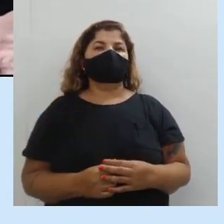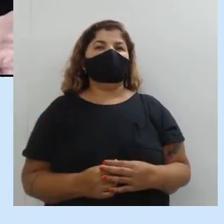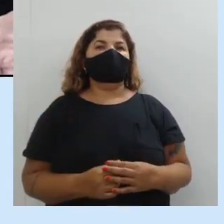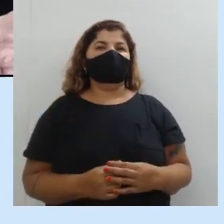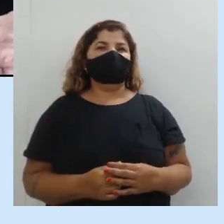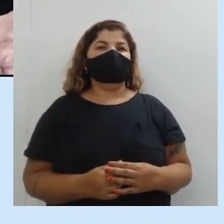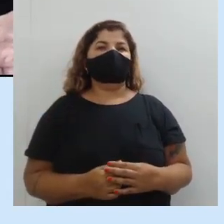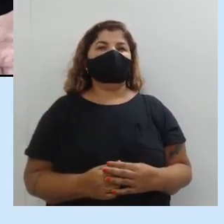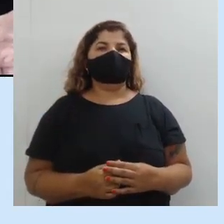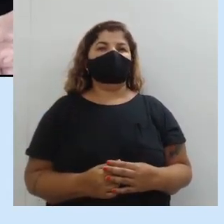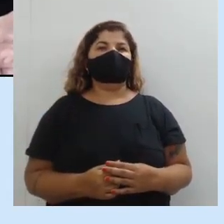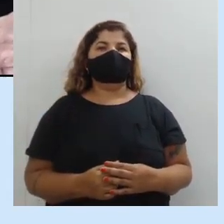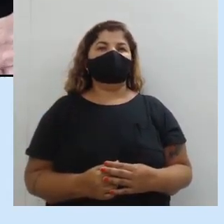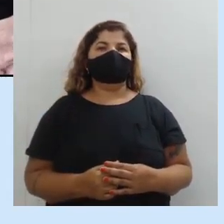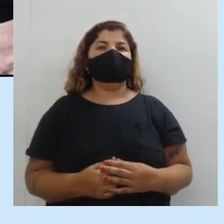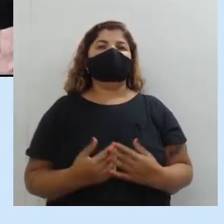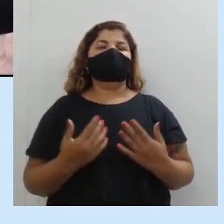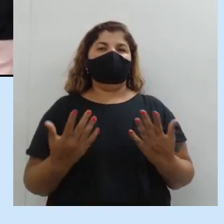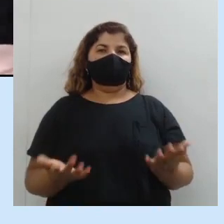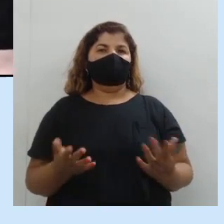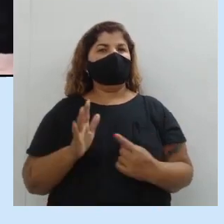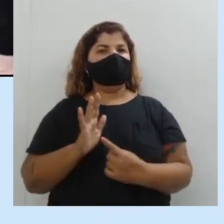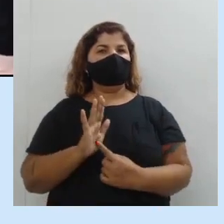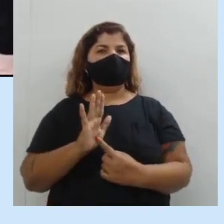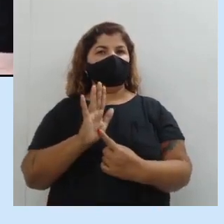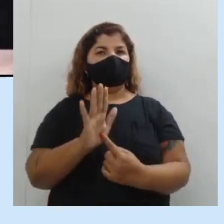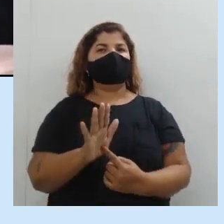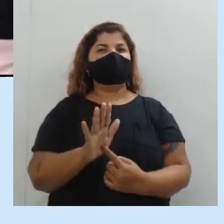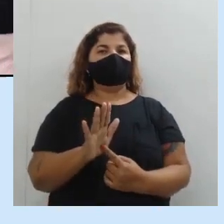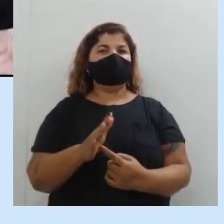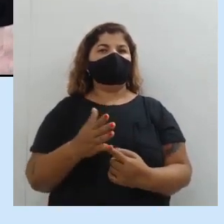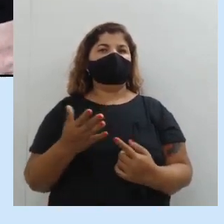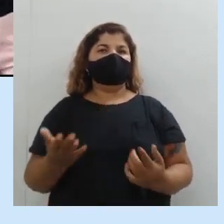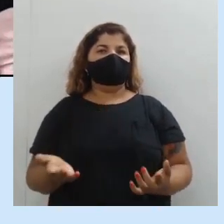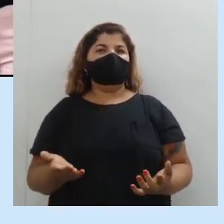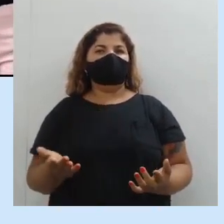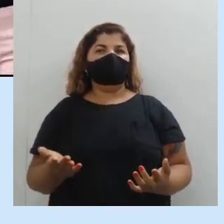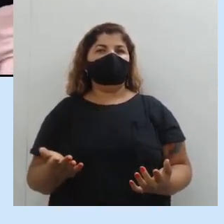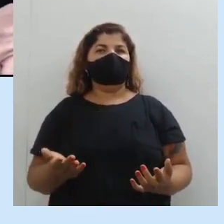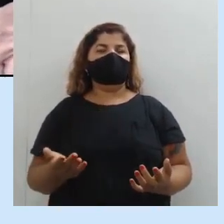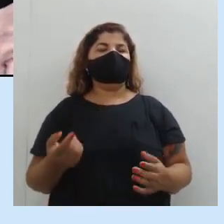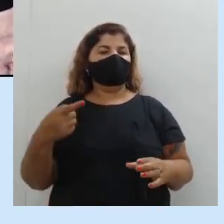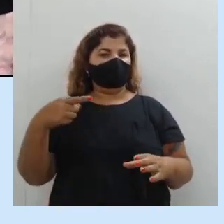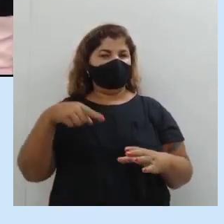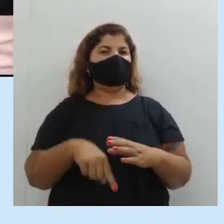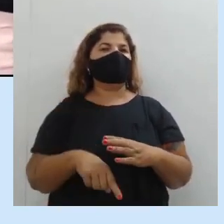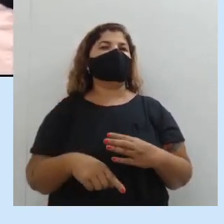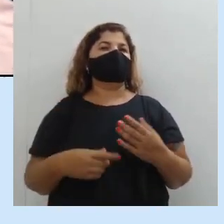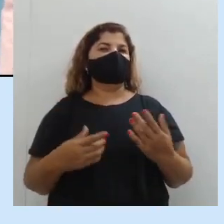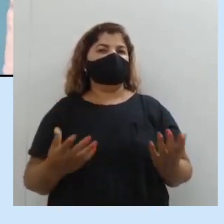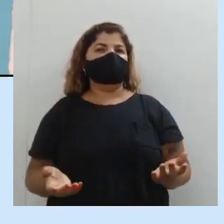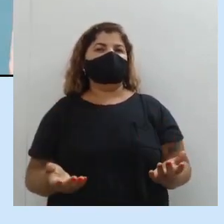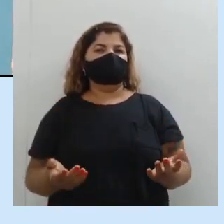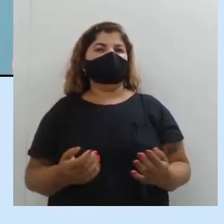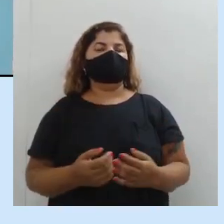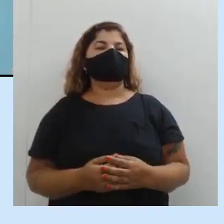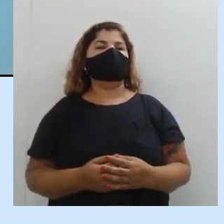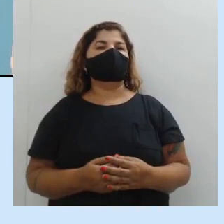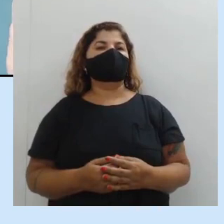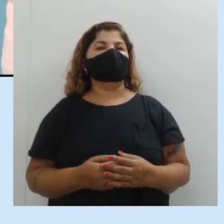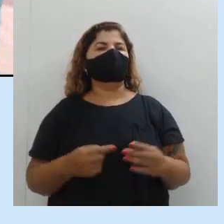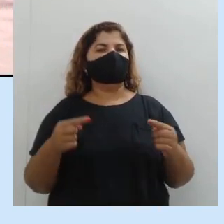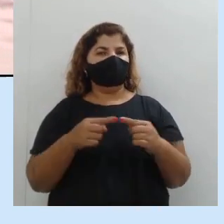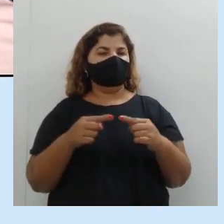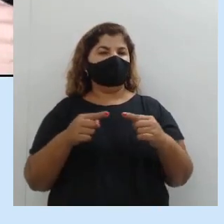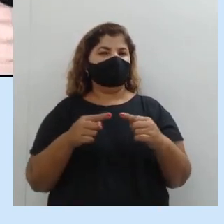Então, assim, vejam o quanto, né, profundo, né, o quanto é